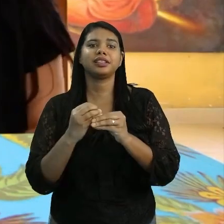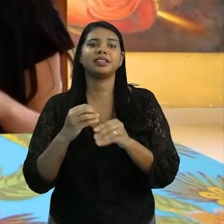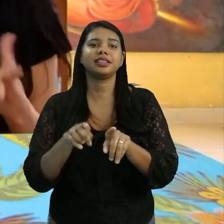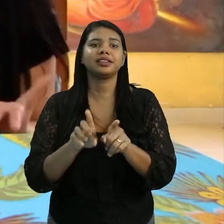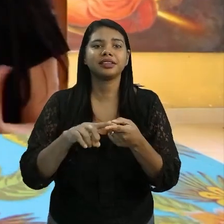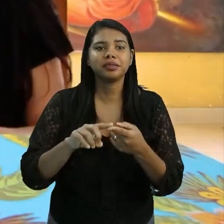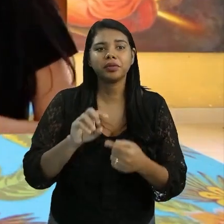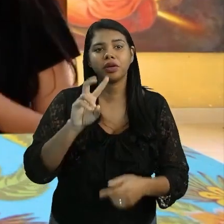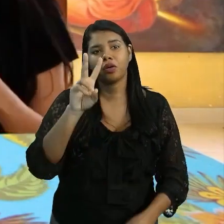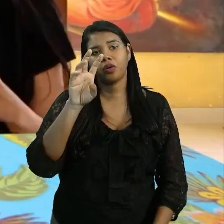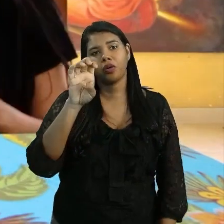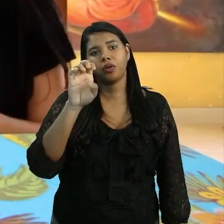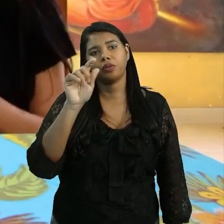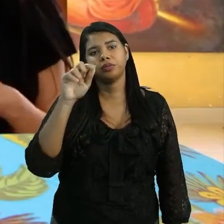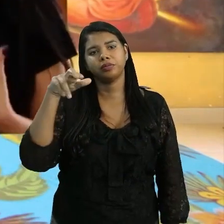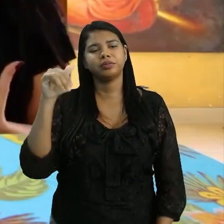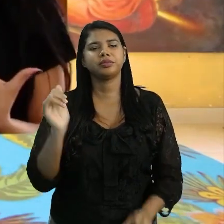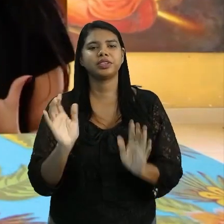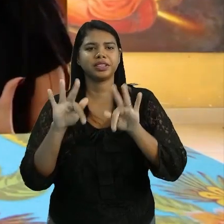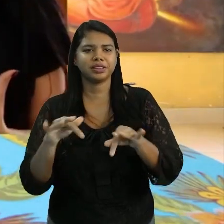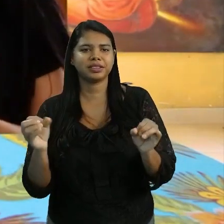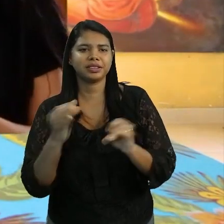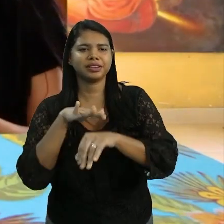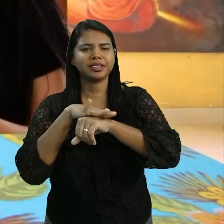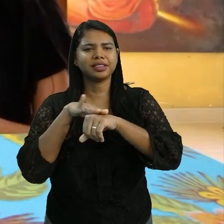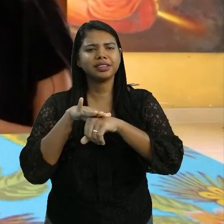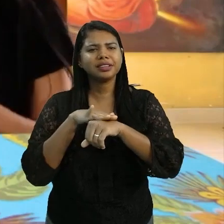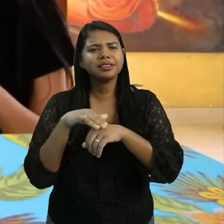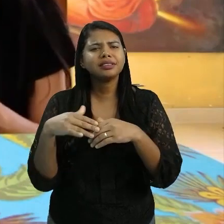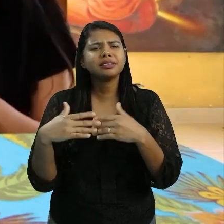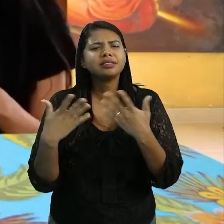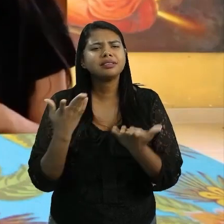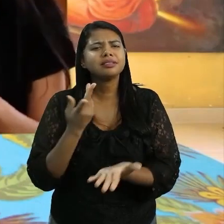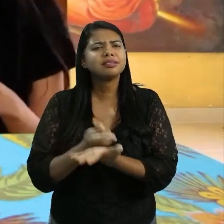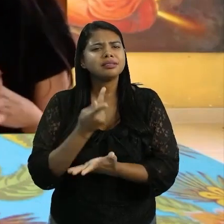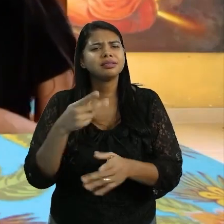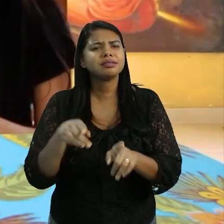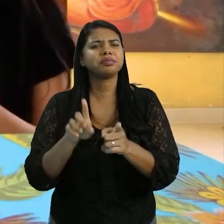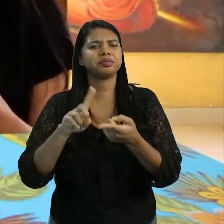Vai ter, mas de jaca. Né? A gente sempre tenta